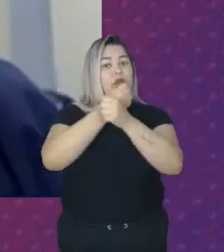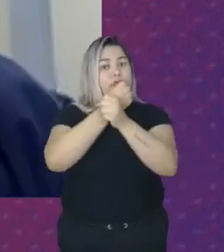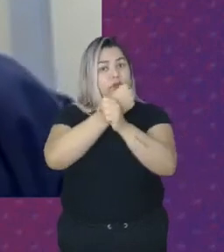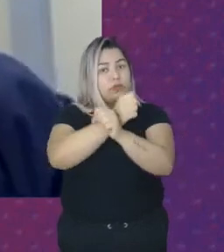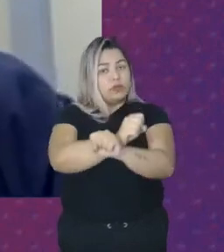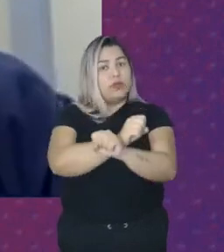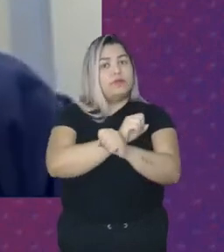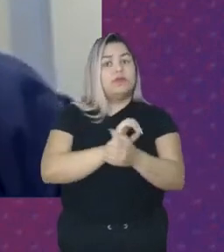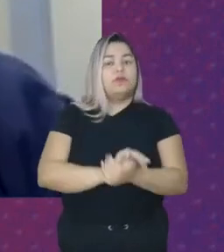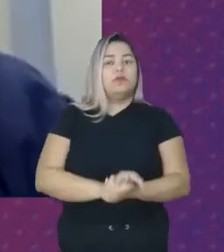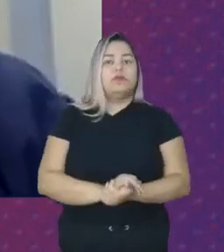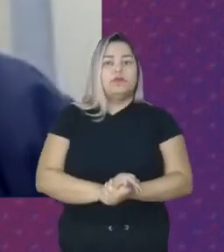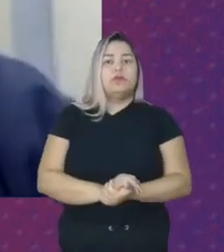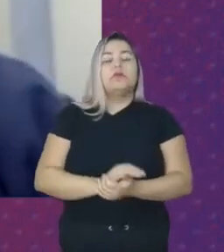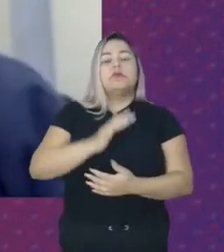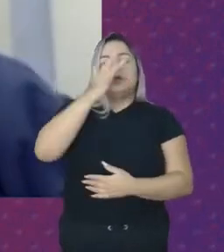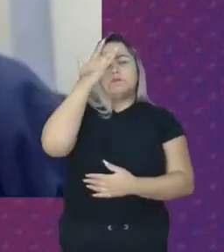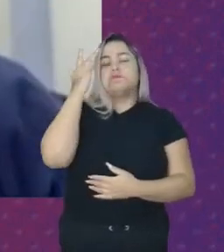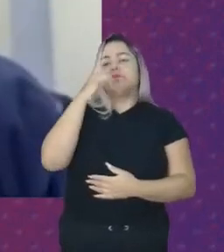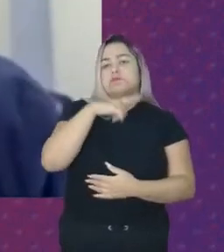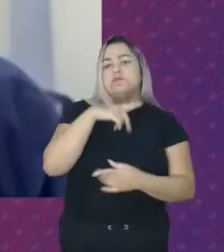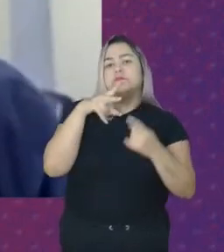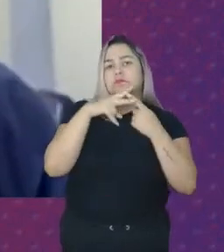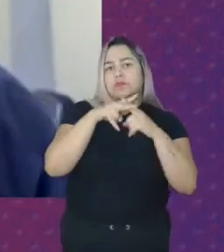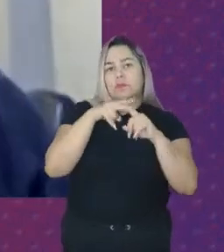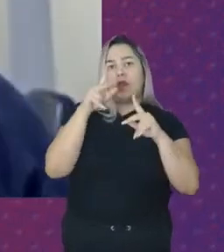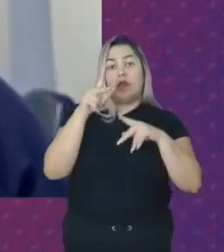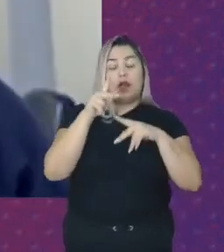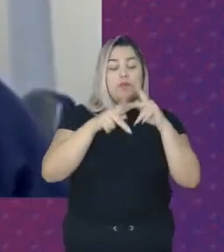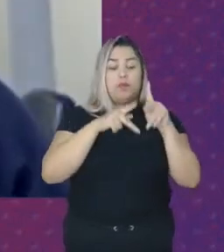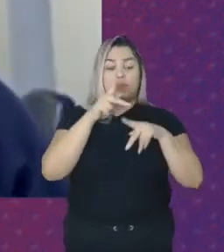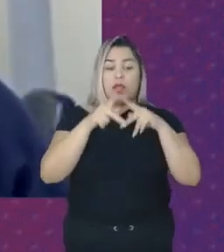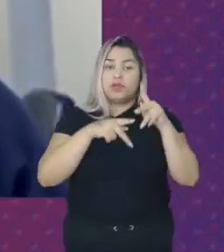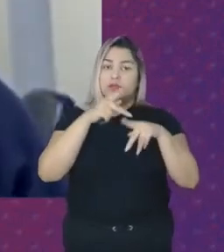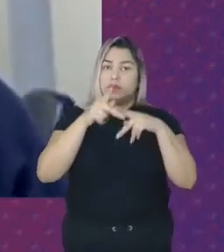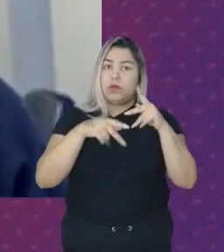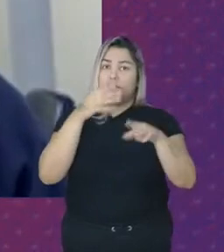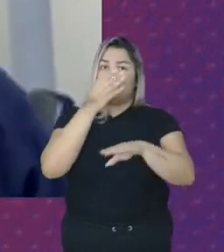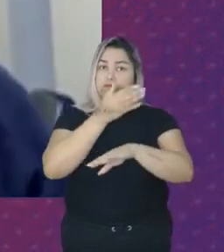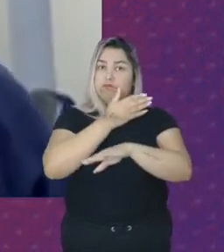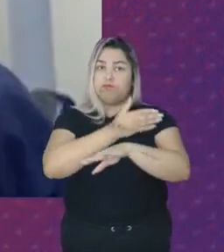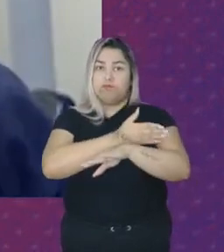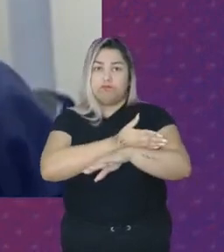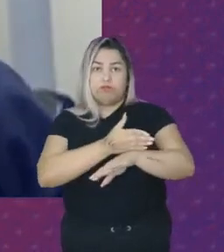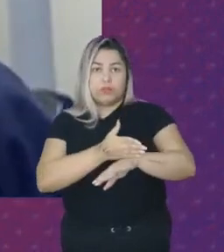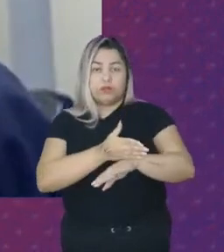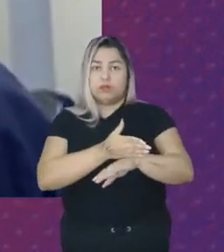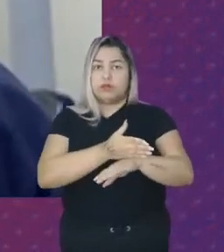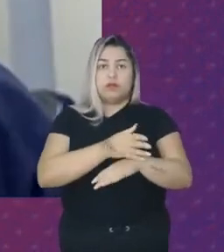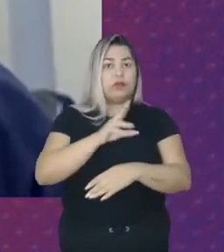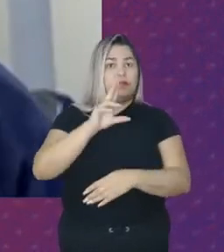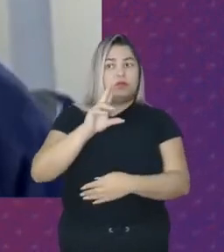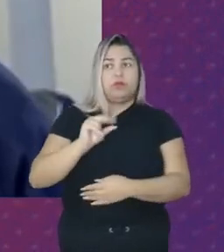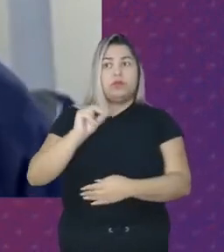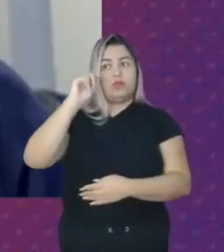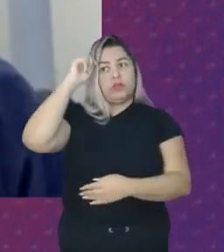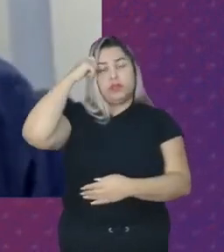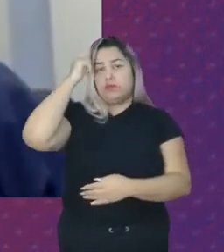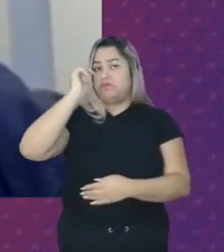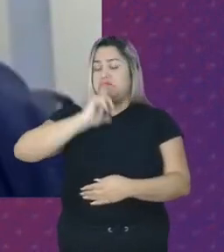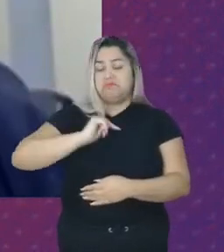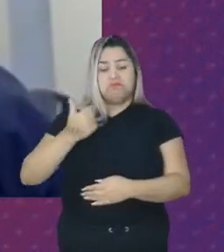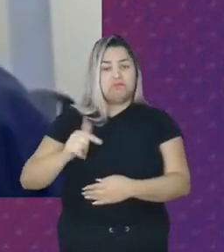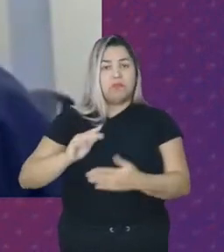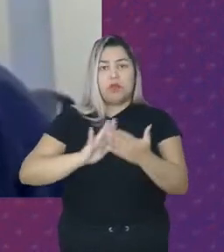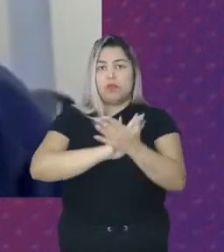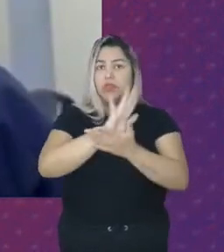escravidão, quem teve reparação foi a população branca do país. A população negra não teve